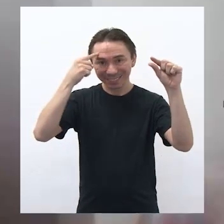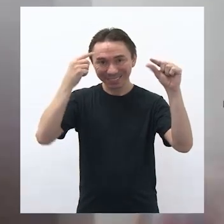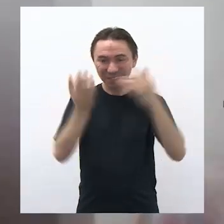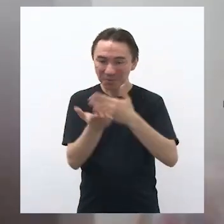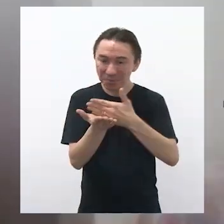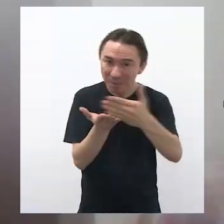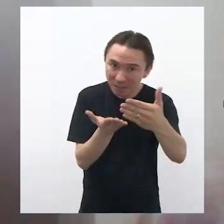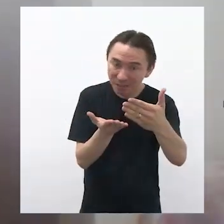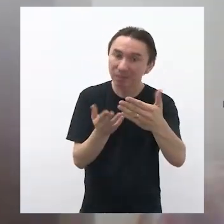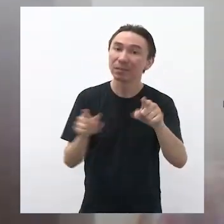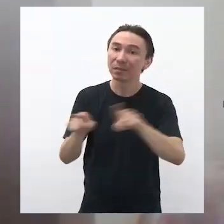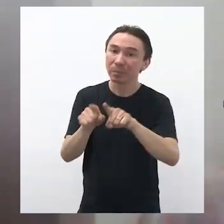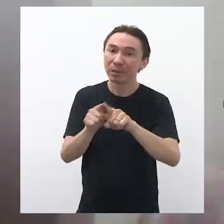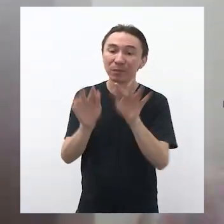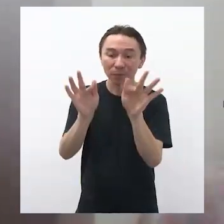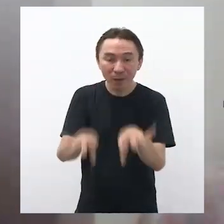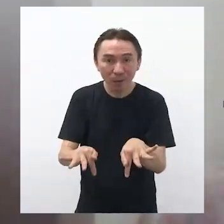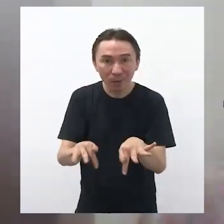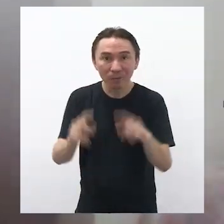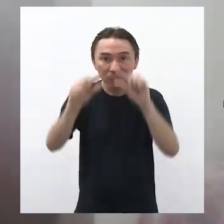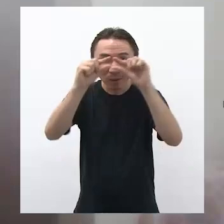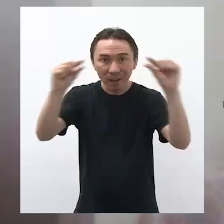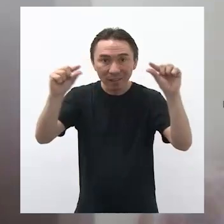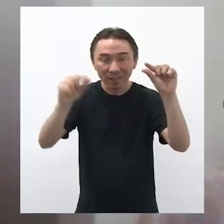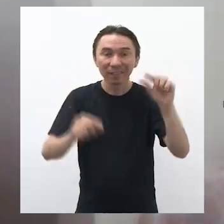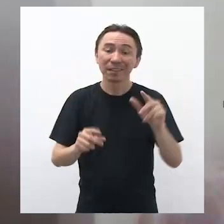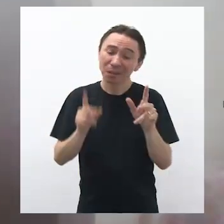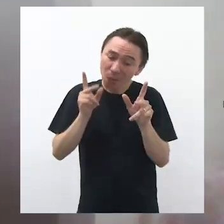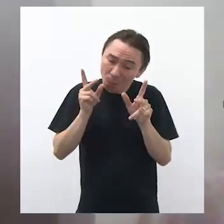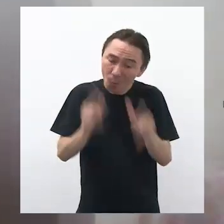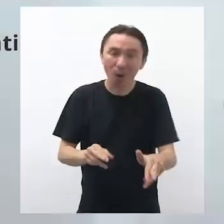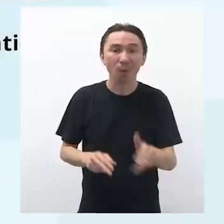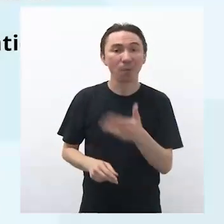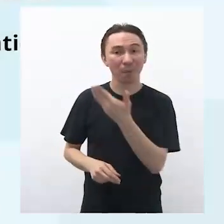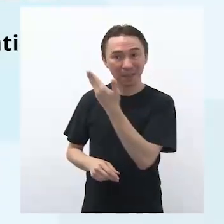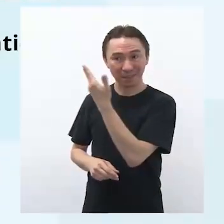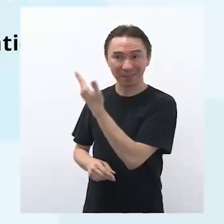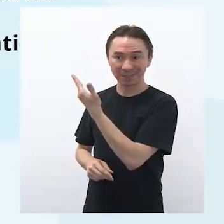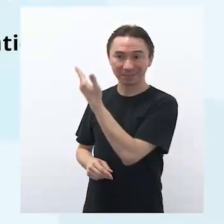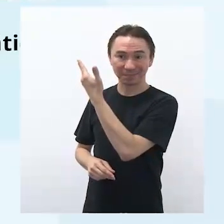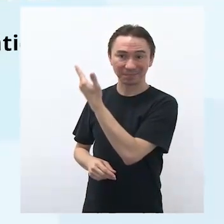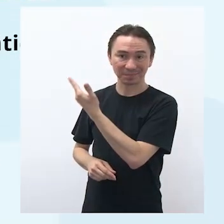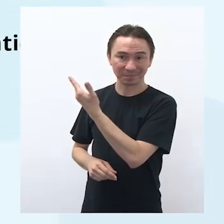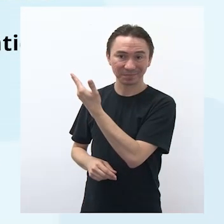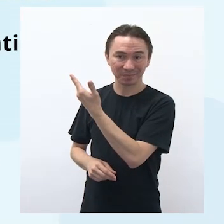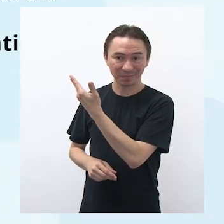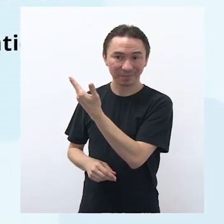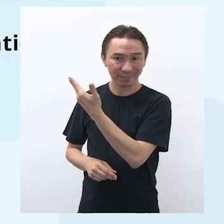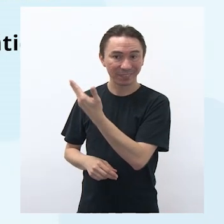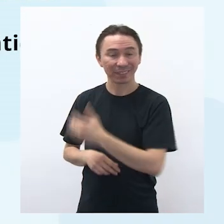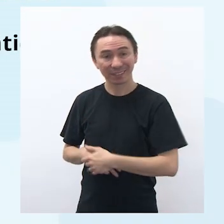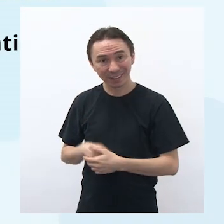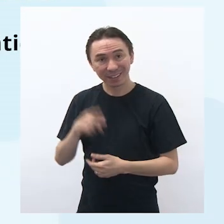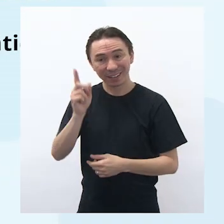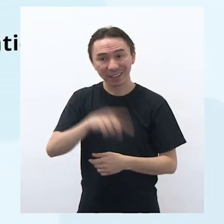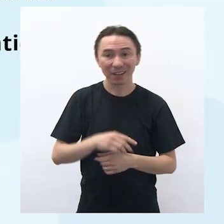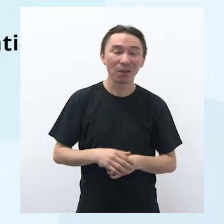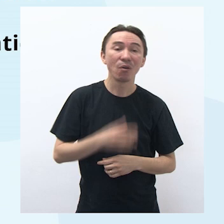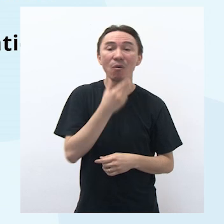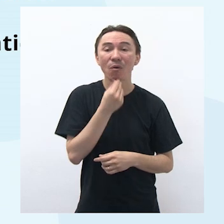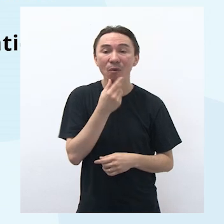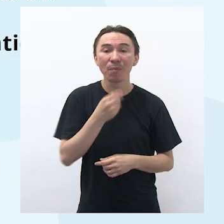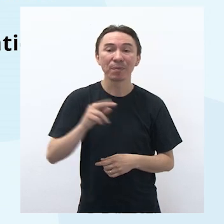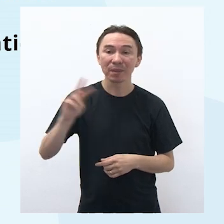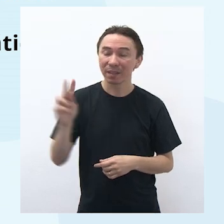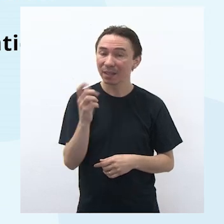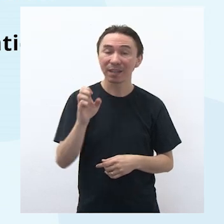daquele encontro, que era exatamente essa que está aqui nesse slide, que é uma frase atribuída ao